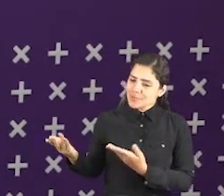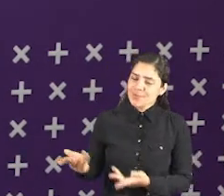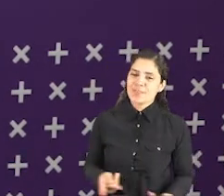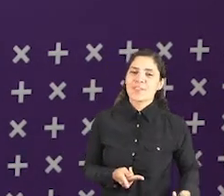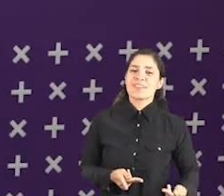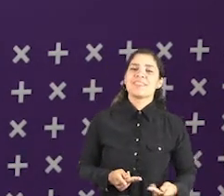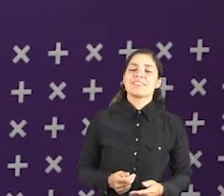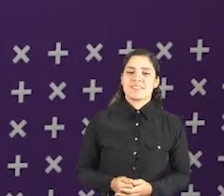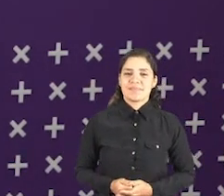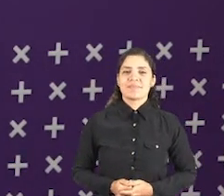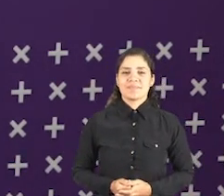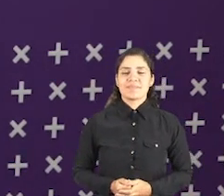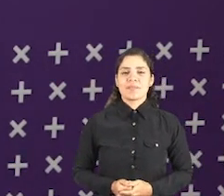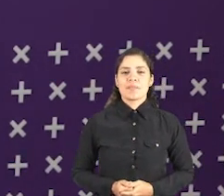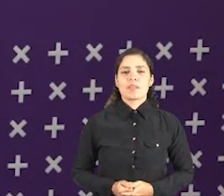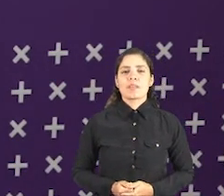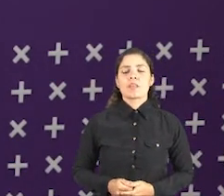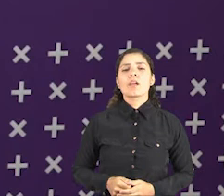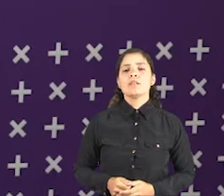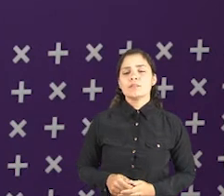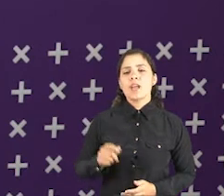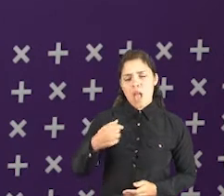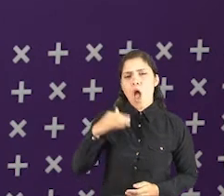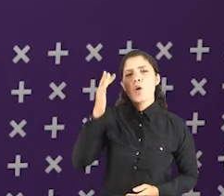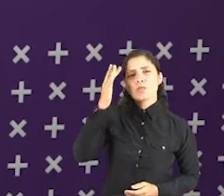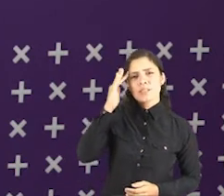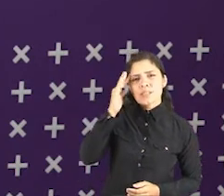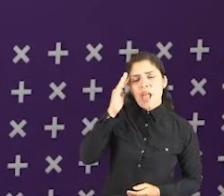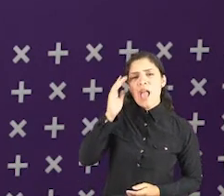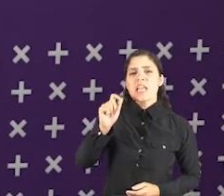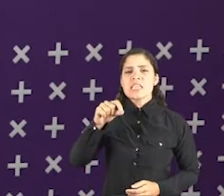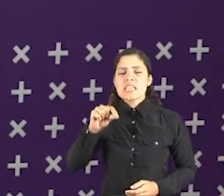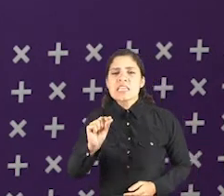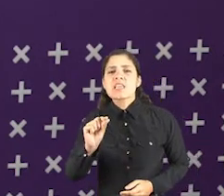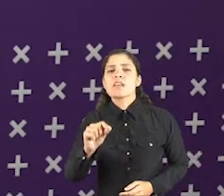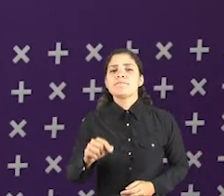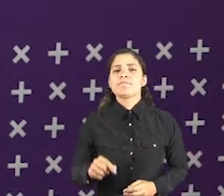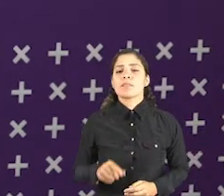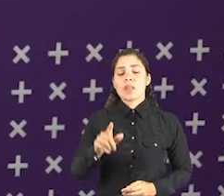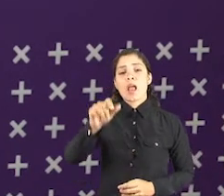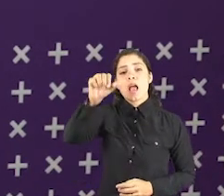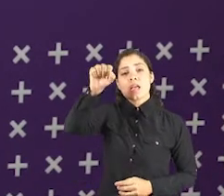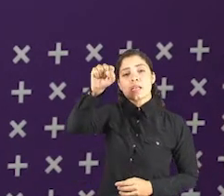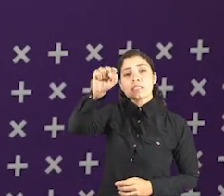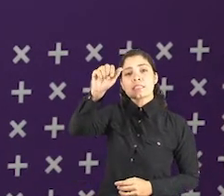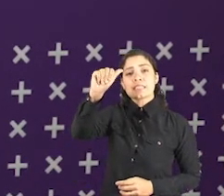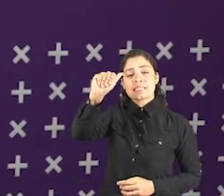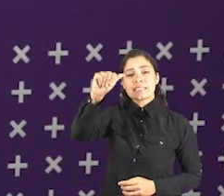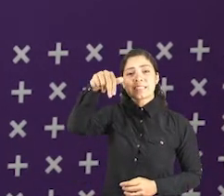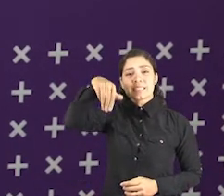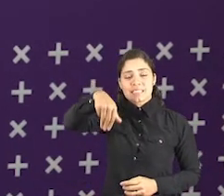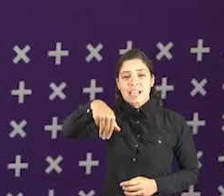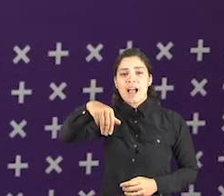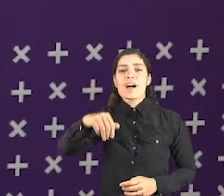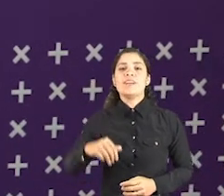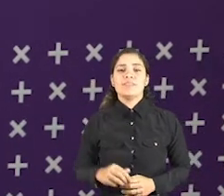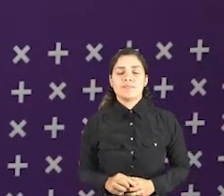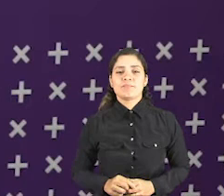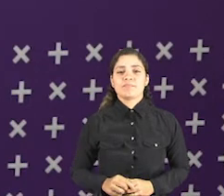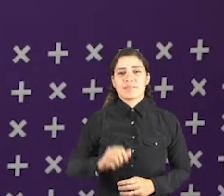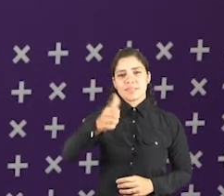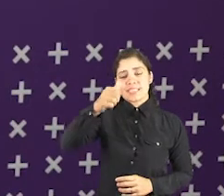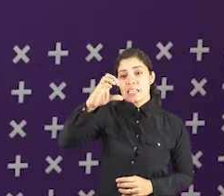citados bem o Henry a gente sabe que é sangoban está entre as 100 empresas mais inovadoras do mundo